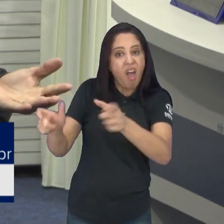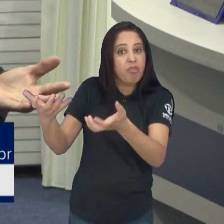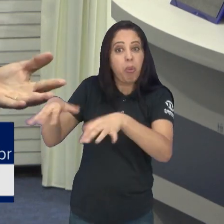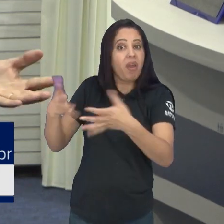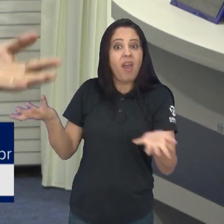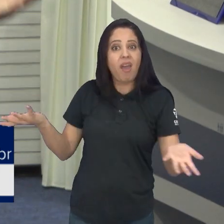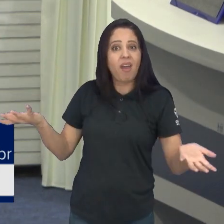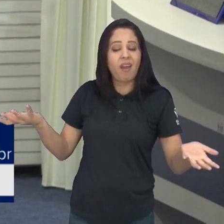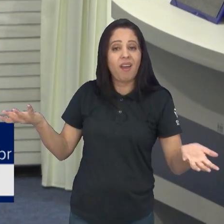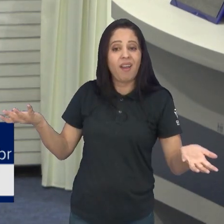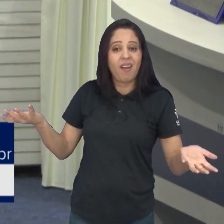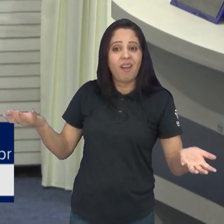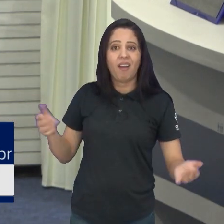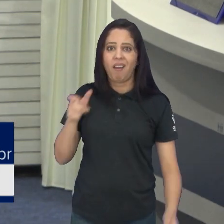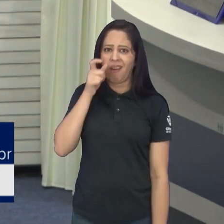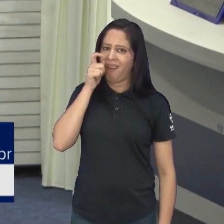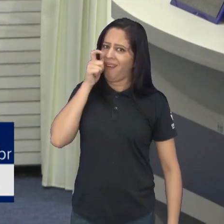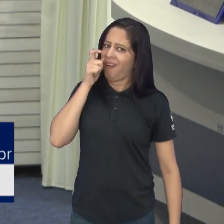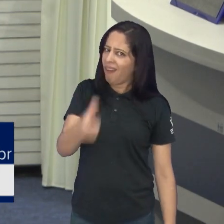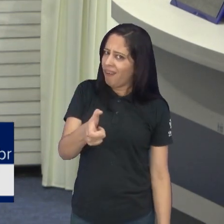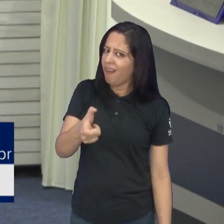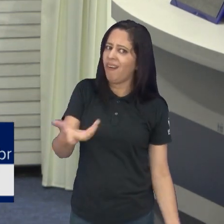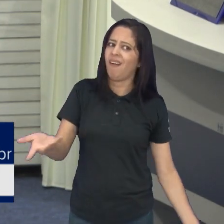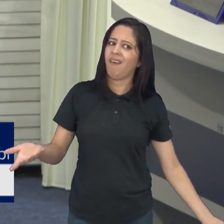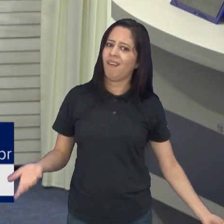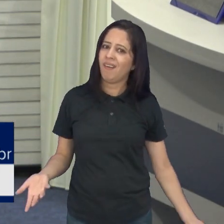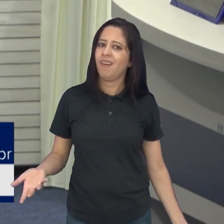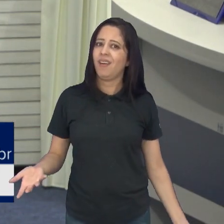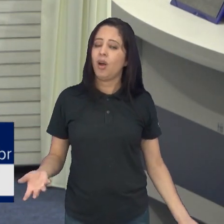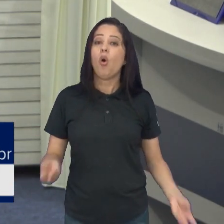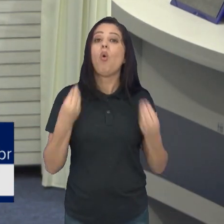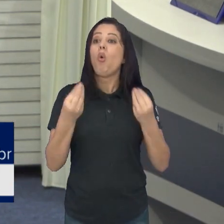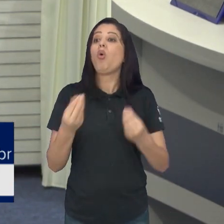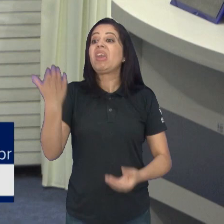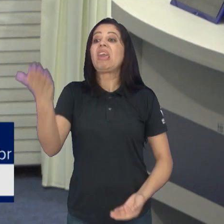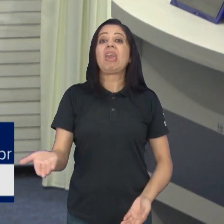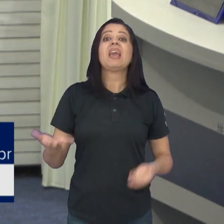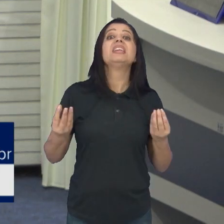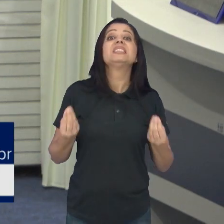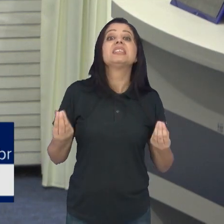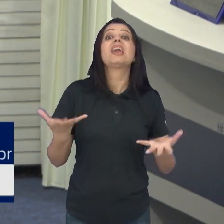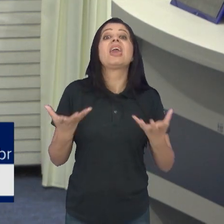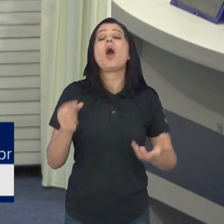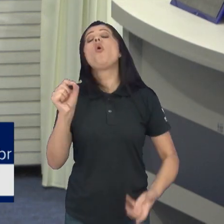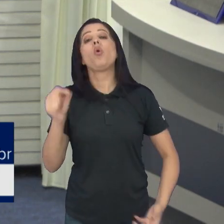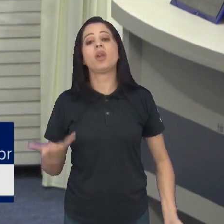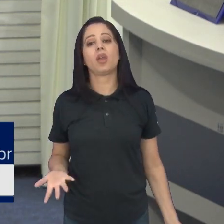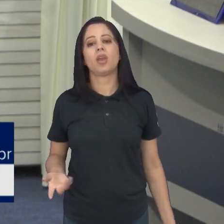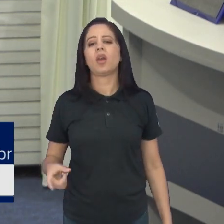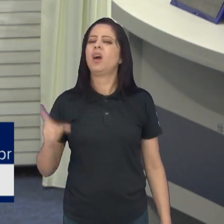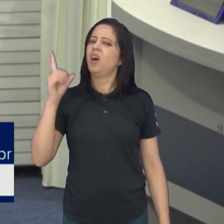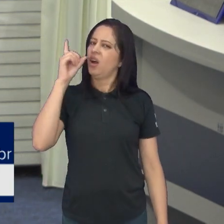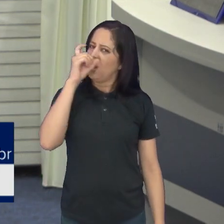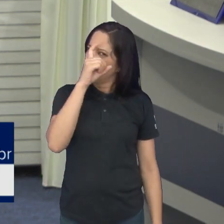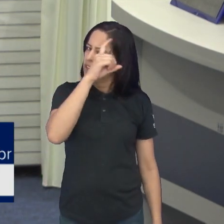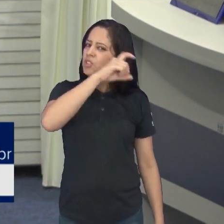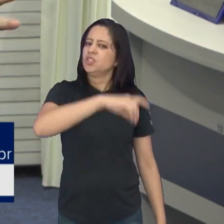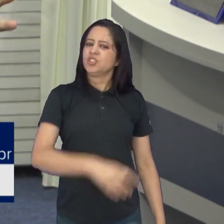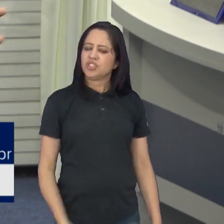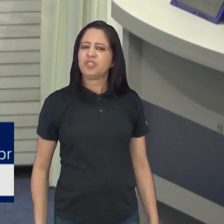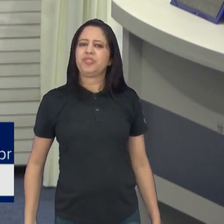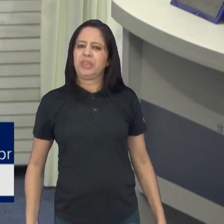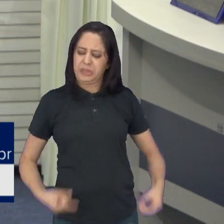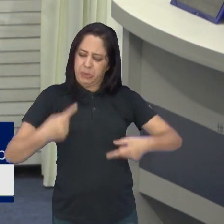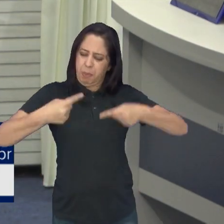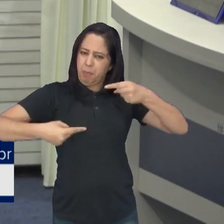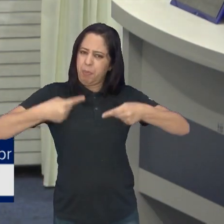Luiz. Impressionante o que esses vereadores querem fazer. Então, aí fica difícil, de fato, fazer política